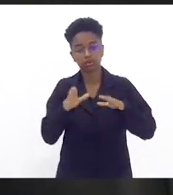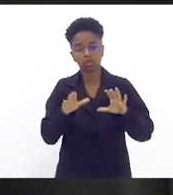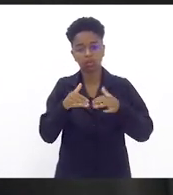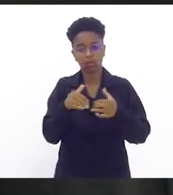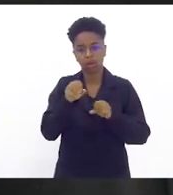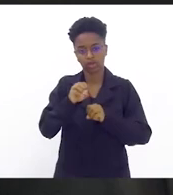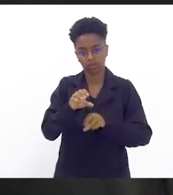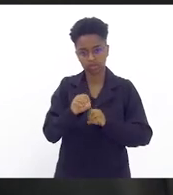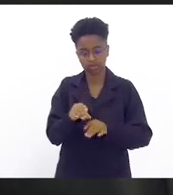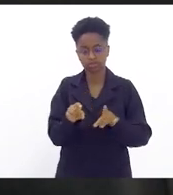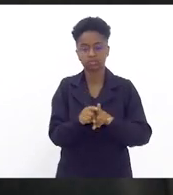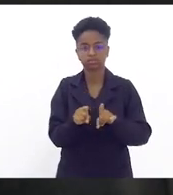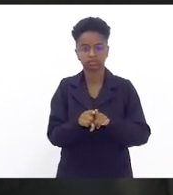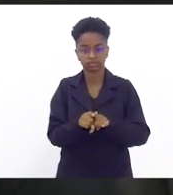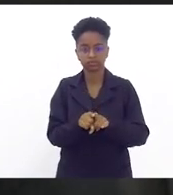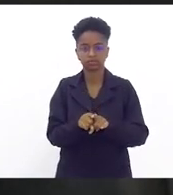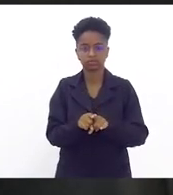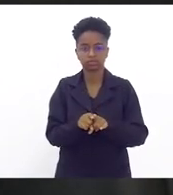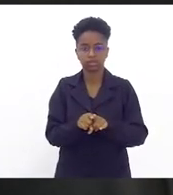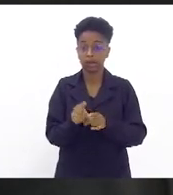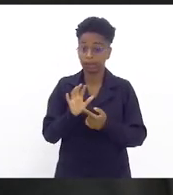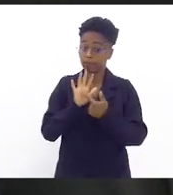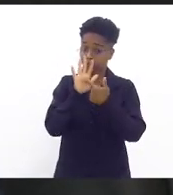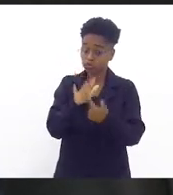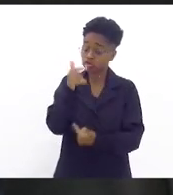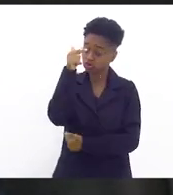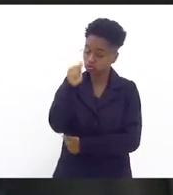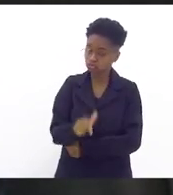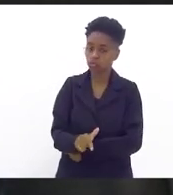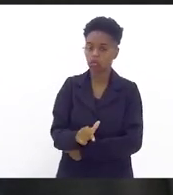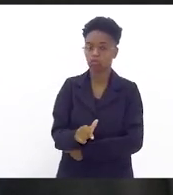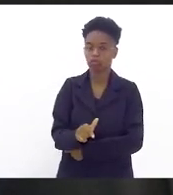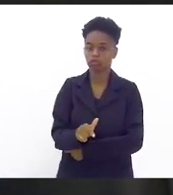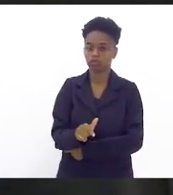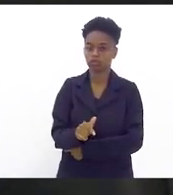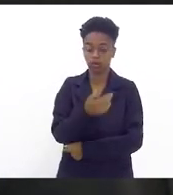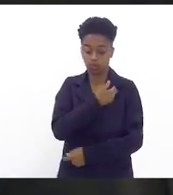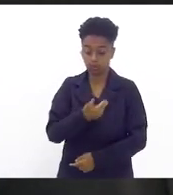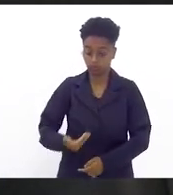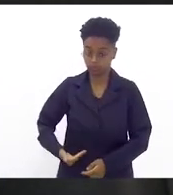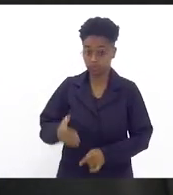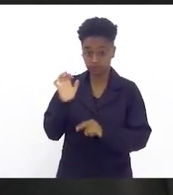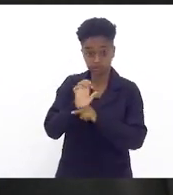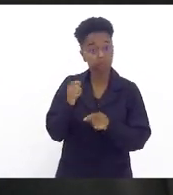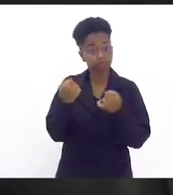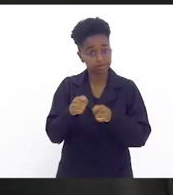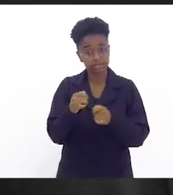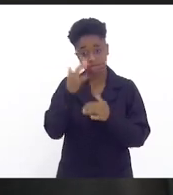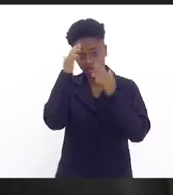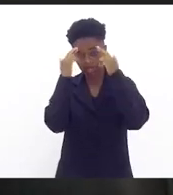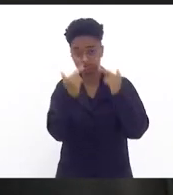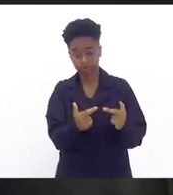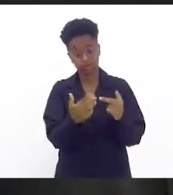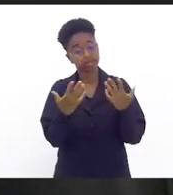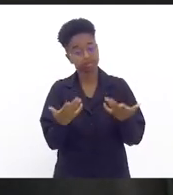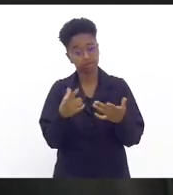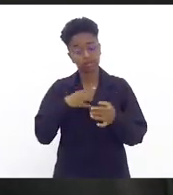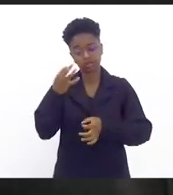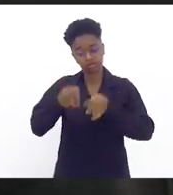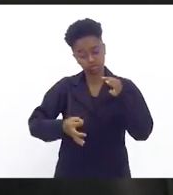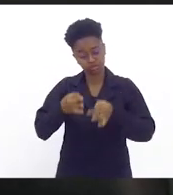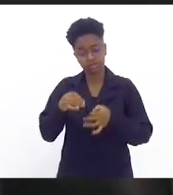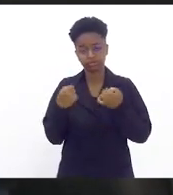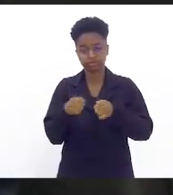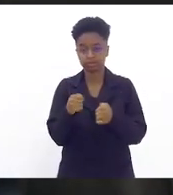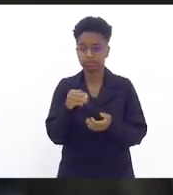de educação que determina mais uma vez que o governo do estado cumpra isso então tem decisão da justiça